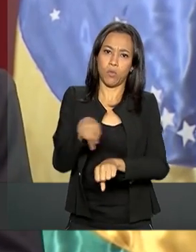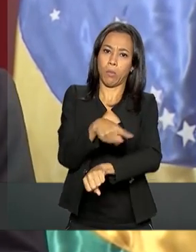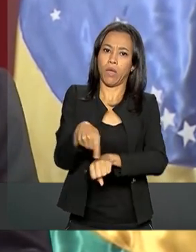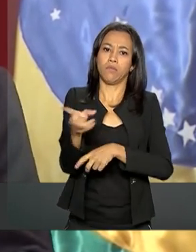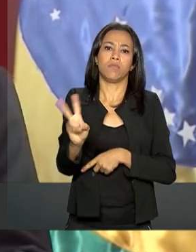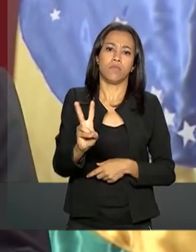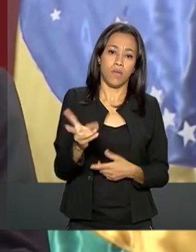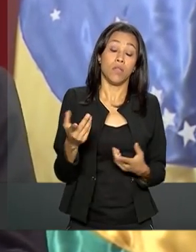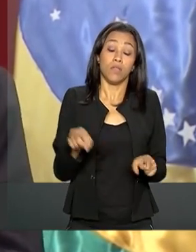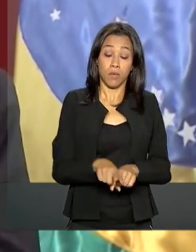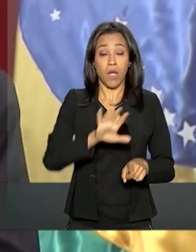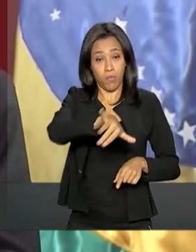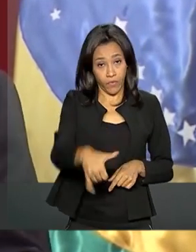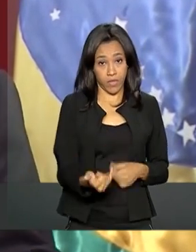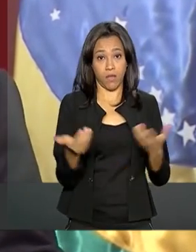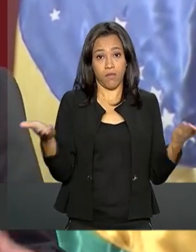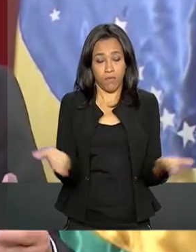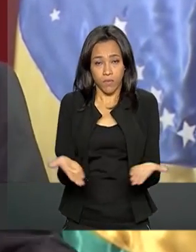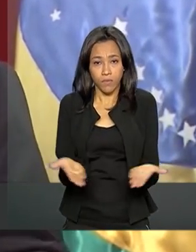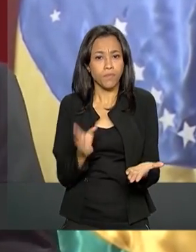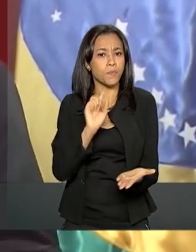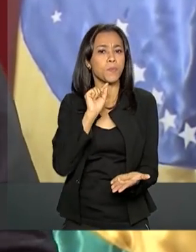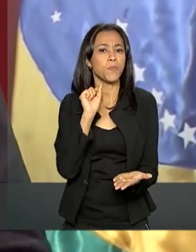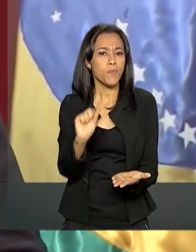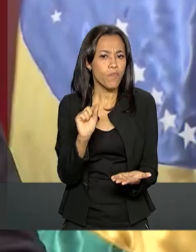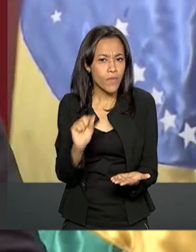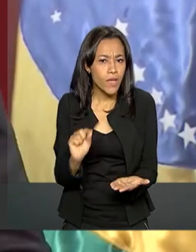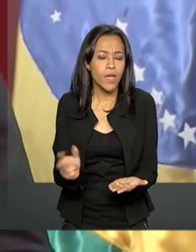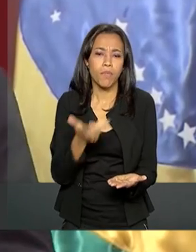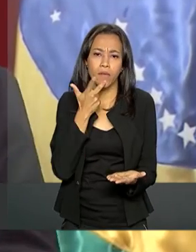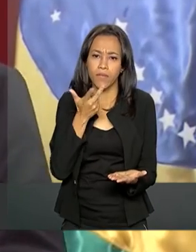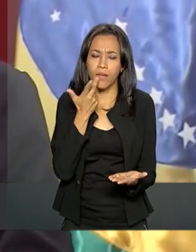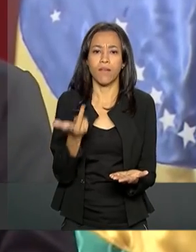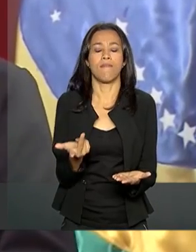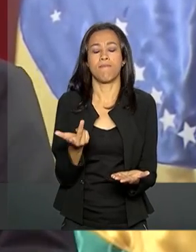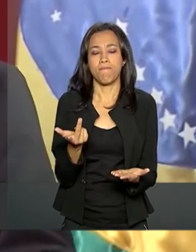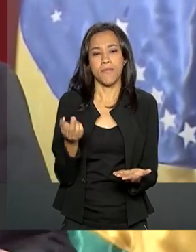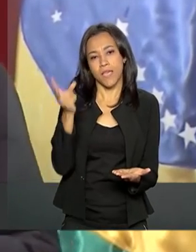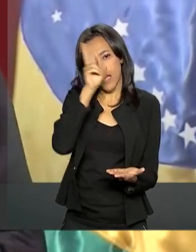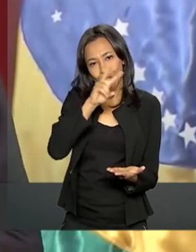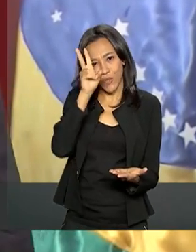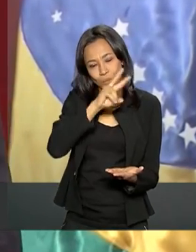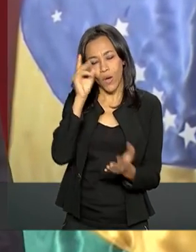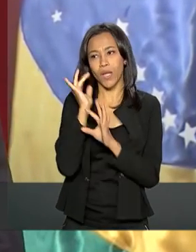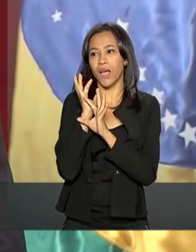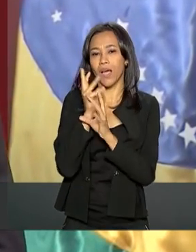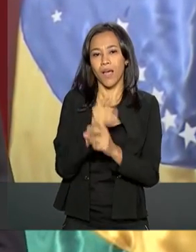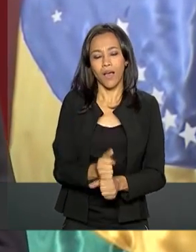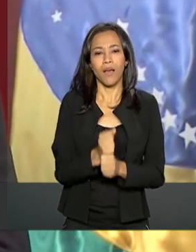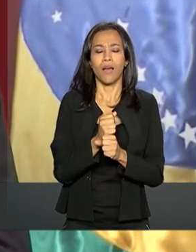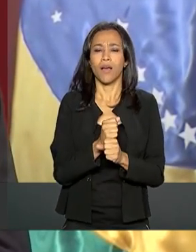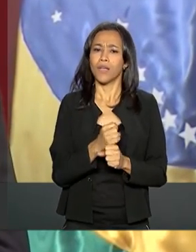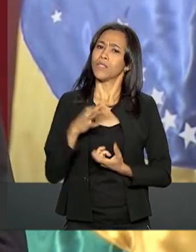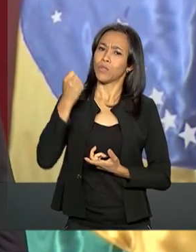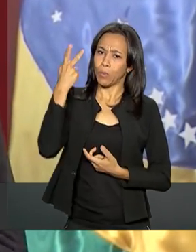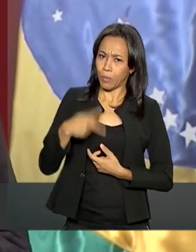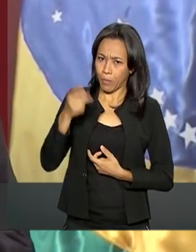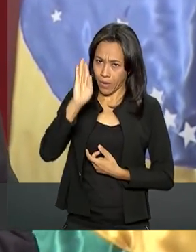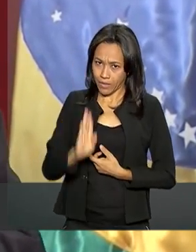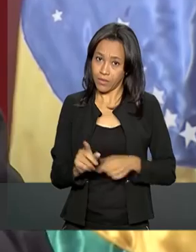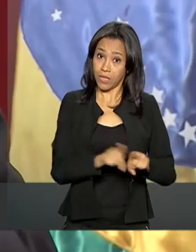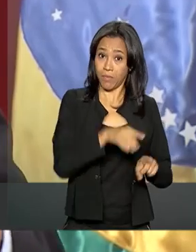de aproveitar essa oportunidade para dizer que a história entre o Chile e o Brasil é uma história maravilhosa.